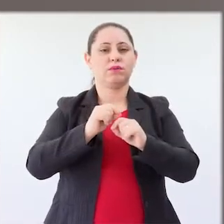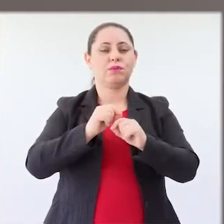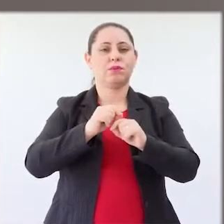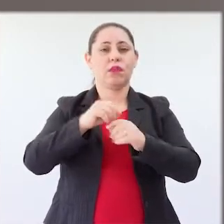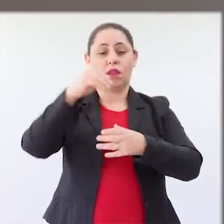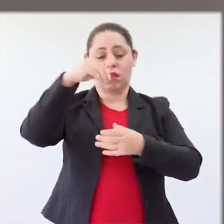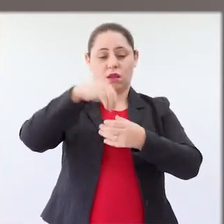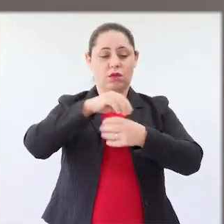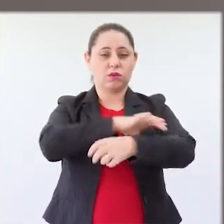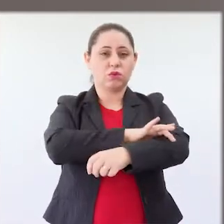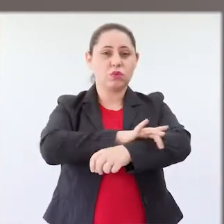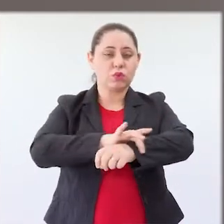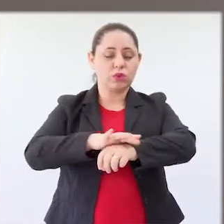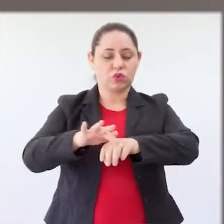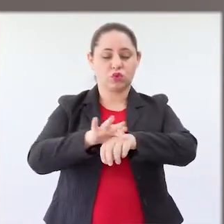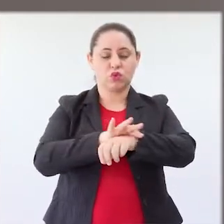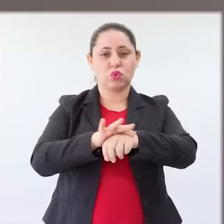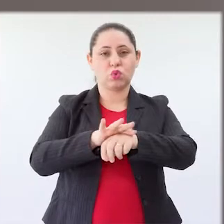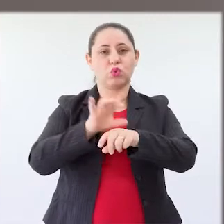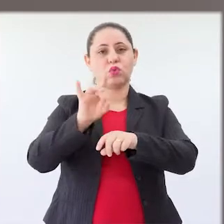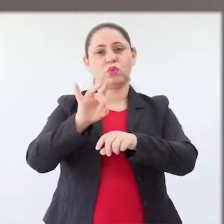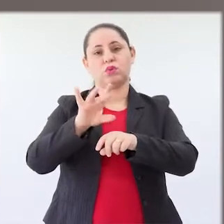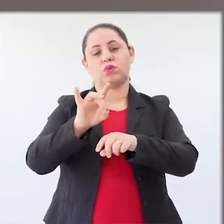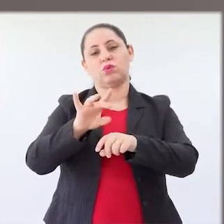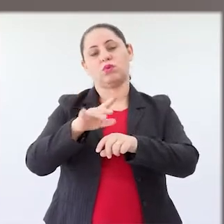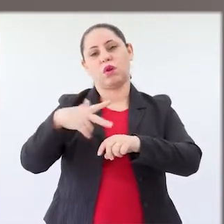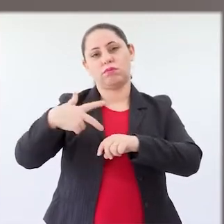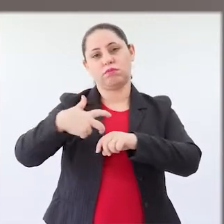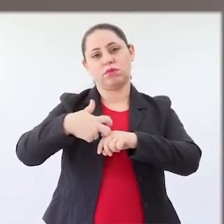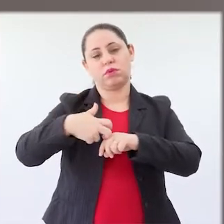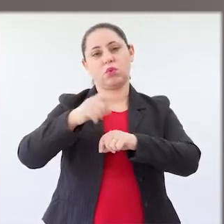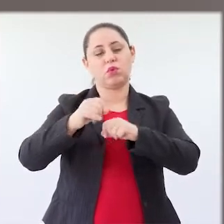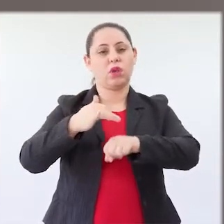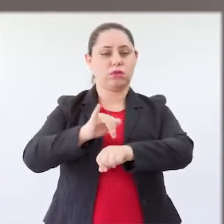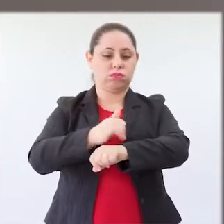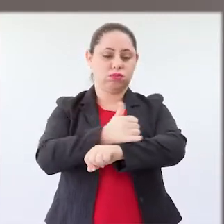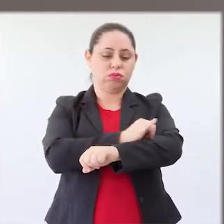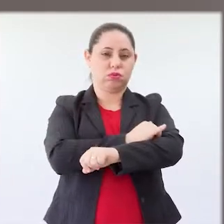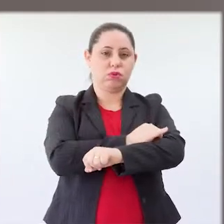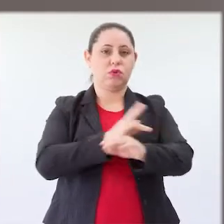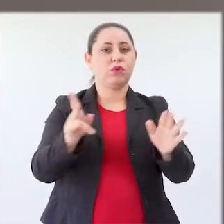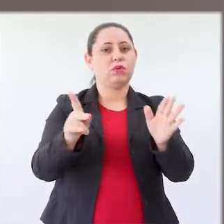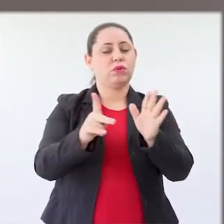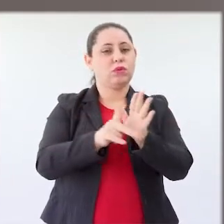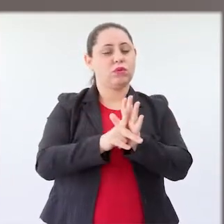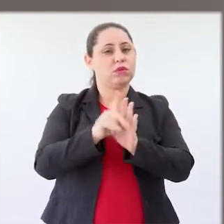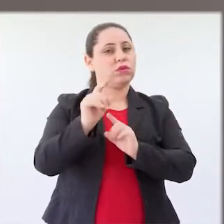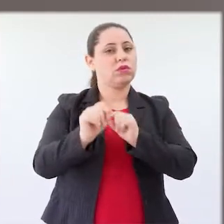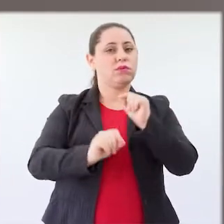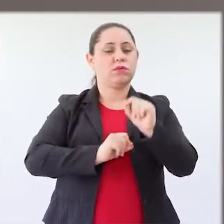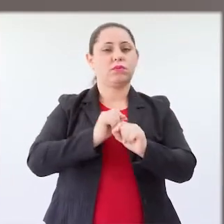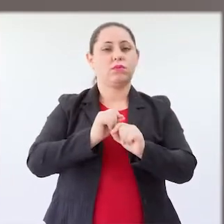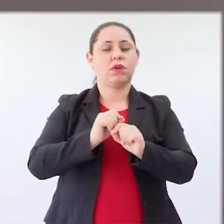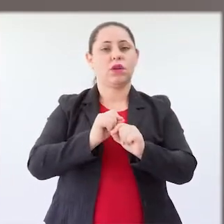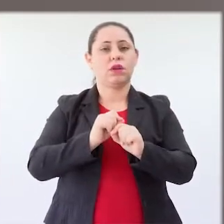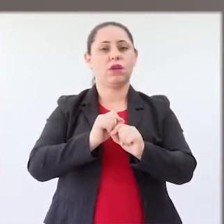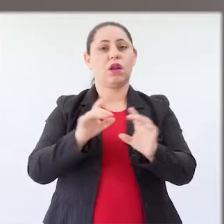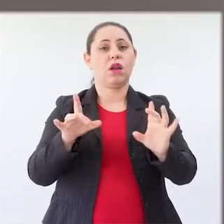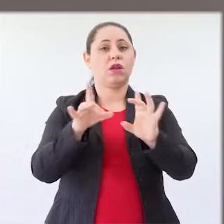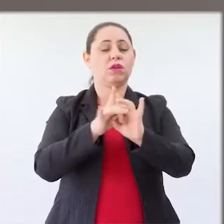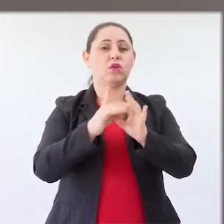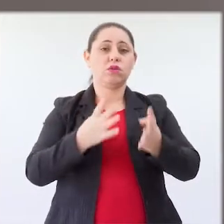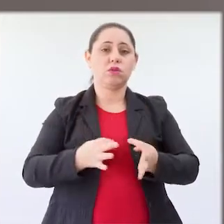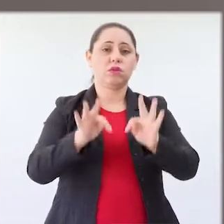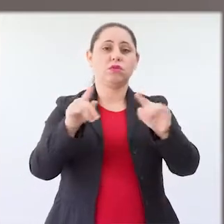intramuscular, seja subcutâneo, que são aplicações que a gente faz em gorduras localizadas e também, às vezes, associando com